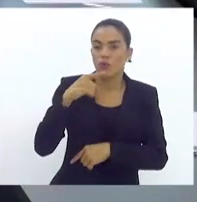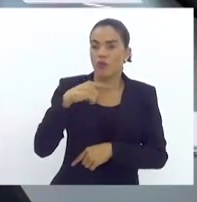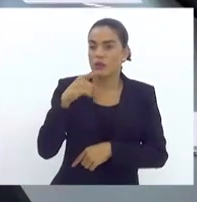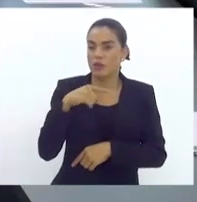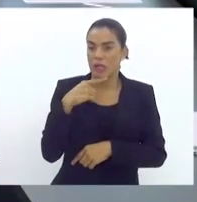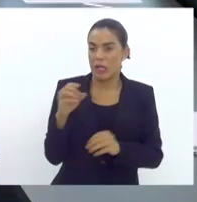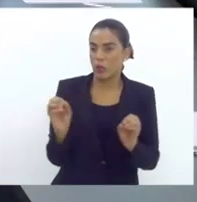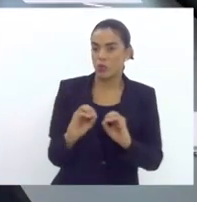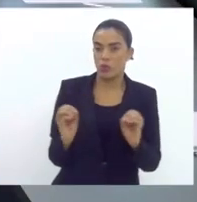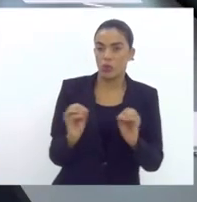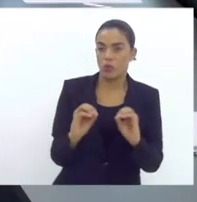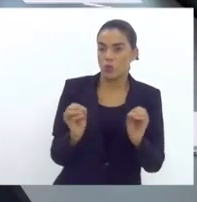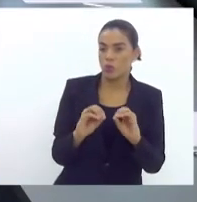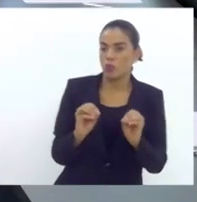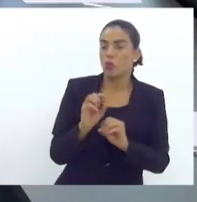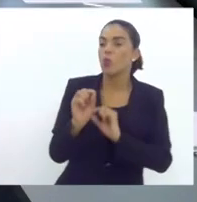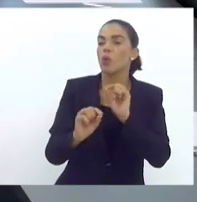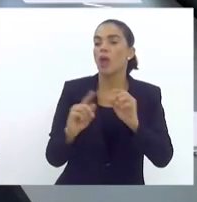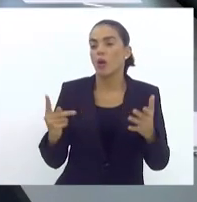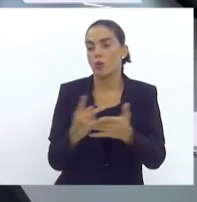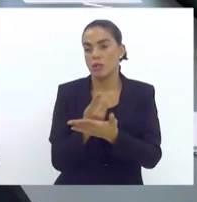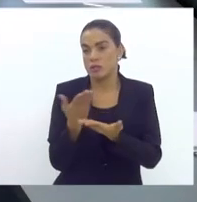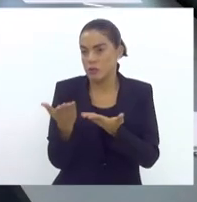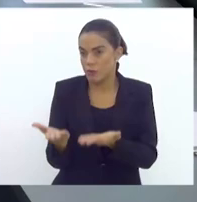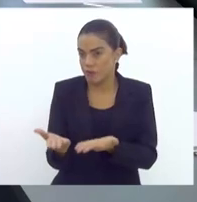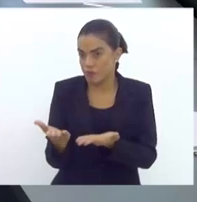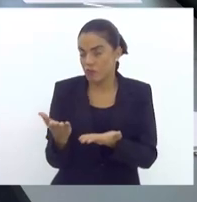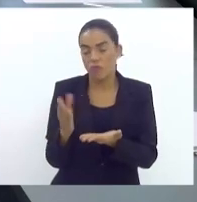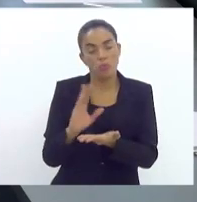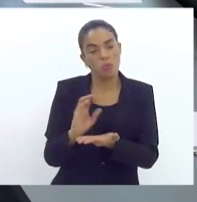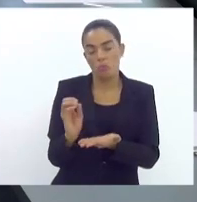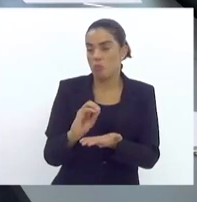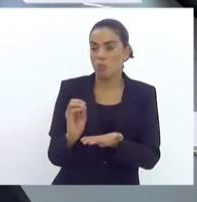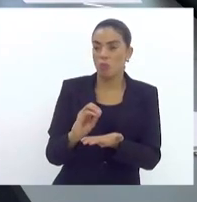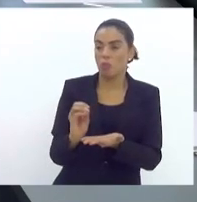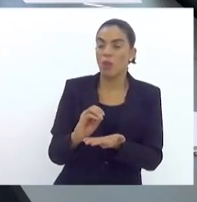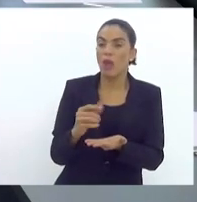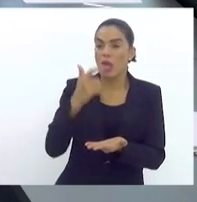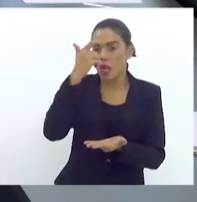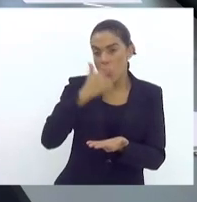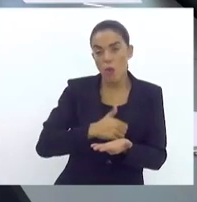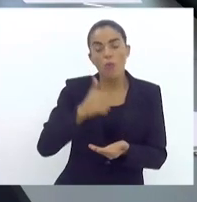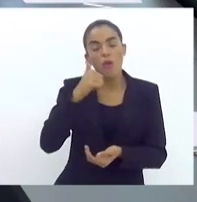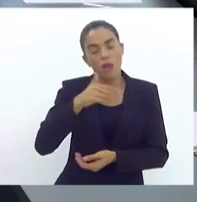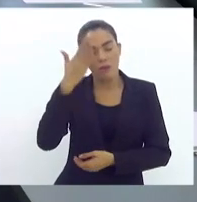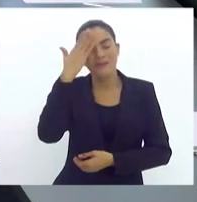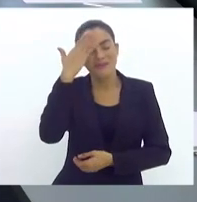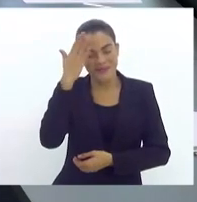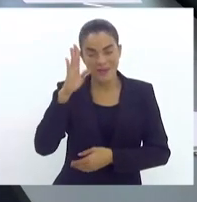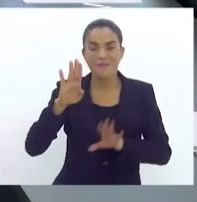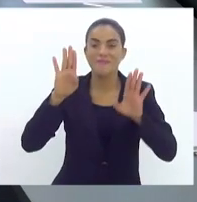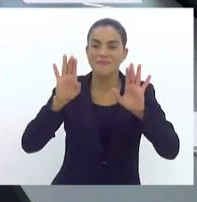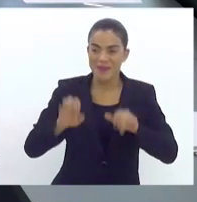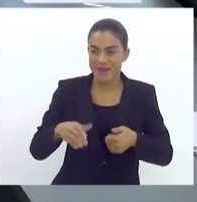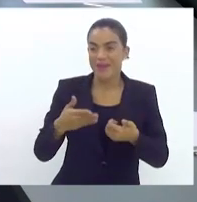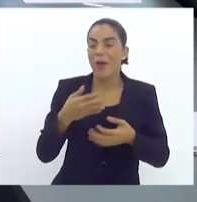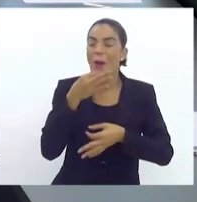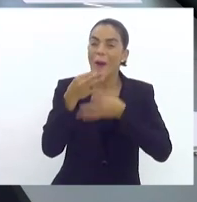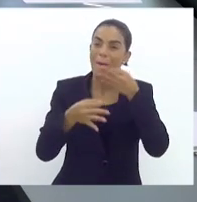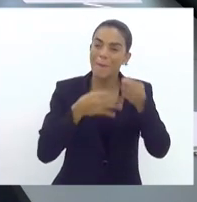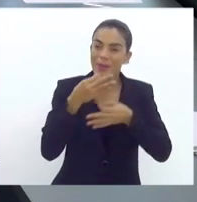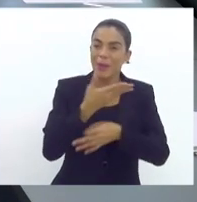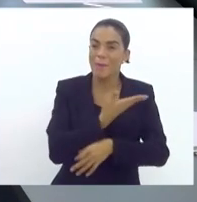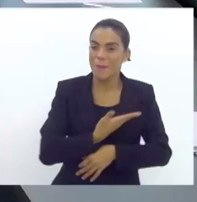é do que ocorreu como vossa excelência que inclusive encontra mulher sei bem o quanto que opiniões